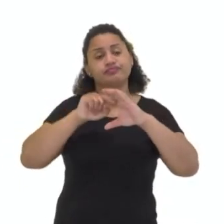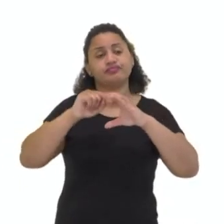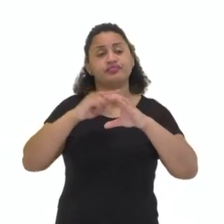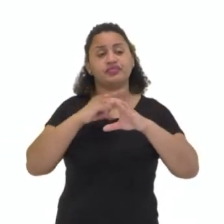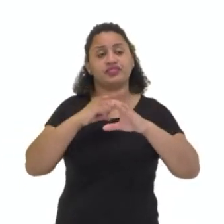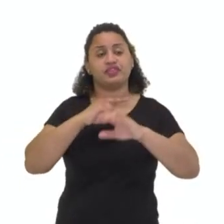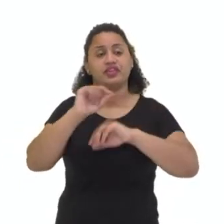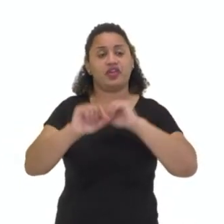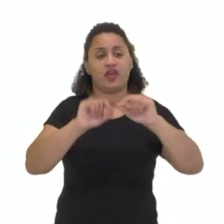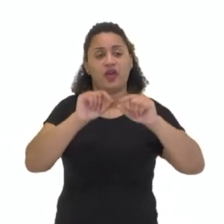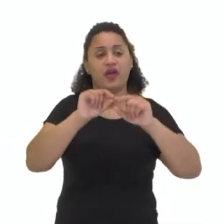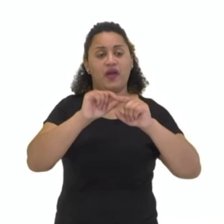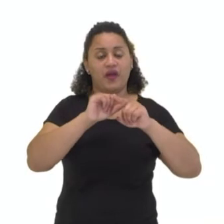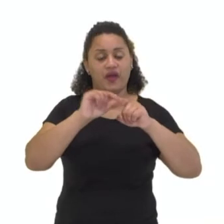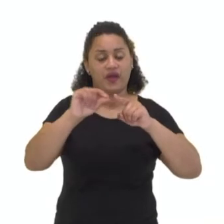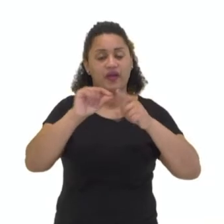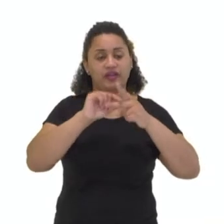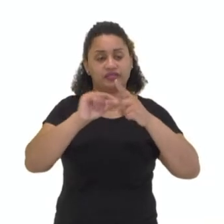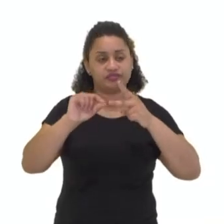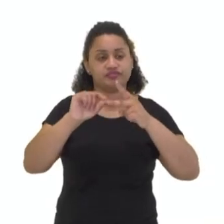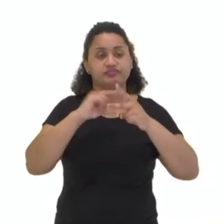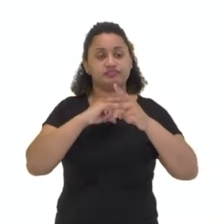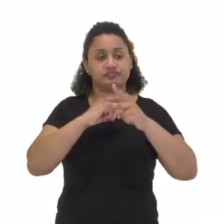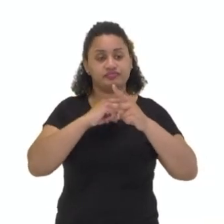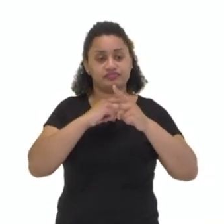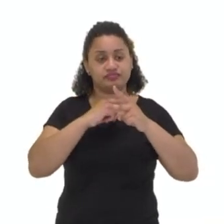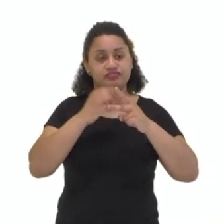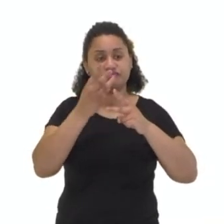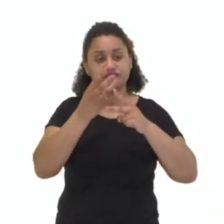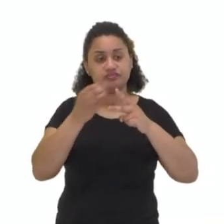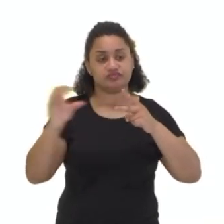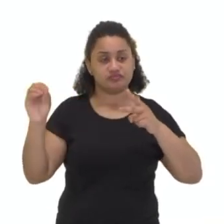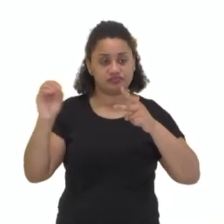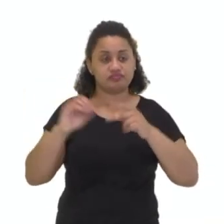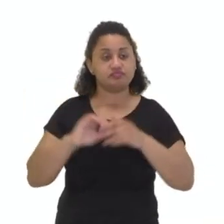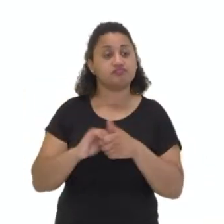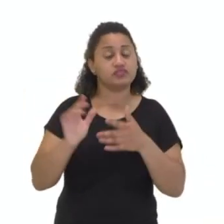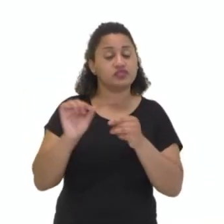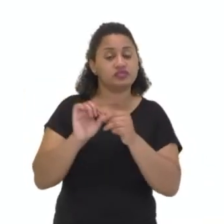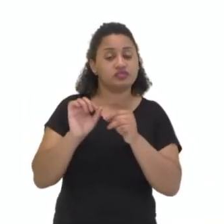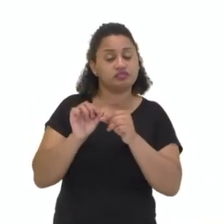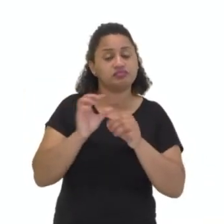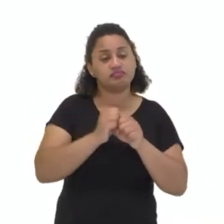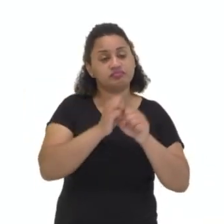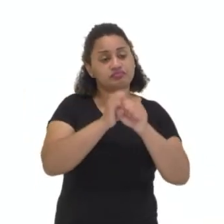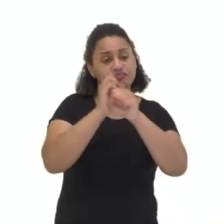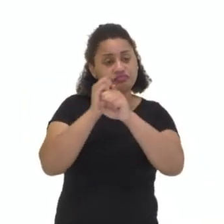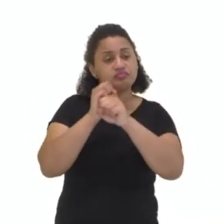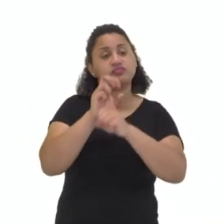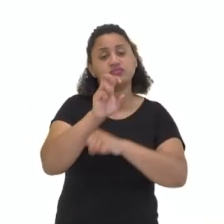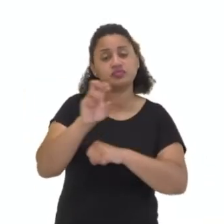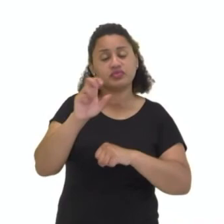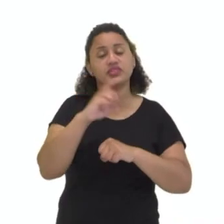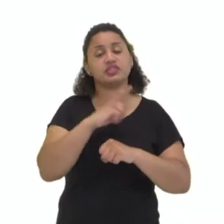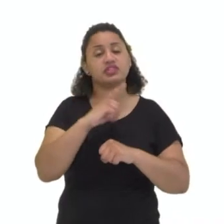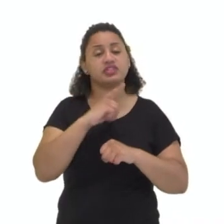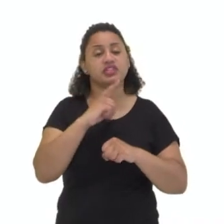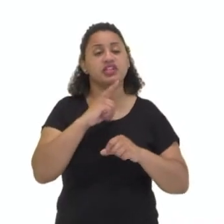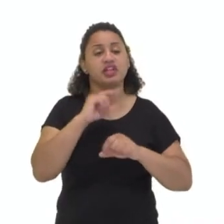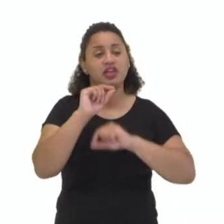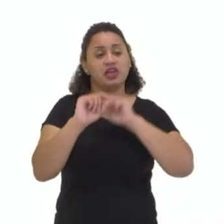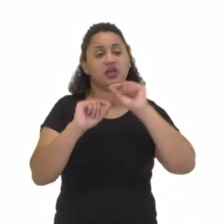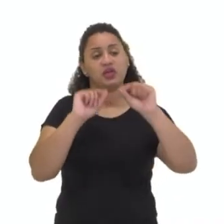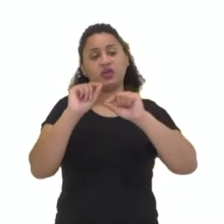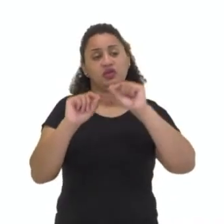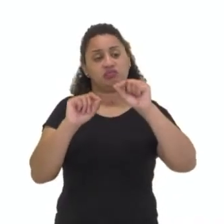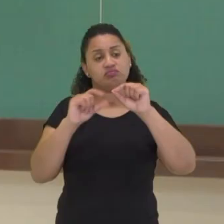tem um ângulo de 300. Então, calculando a área do círculo, nós vamos ter, né? Lembrando que aqui, se eu tenho o meu